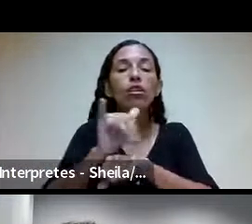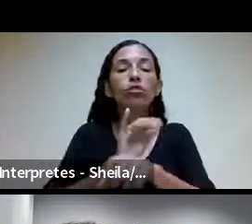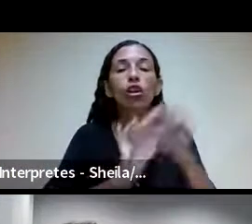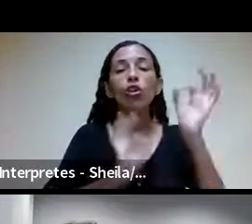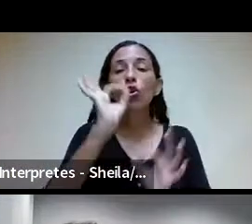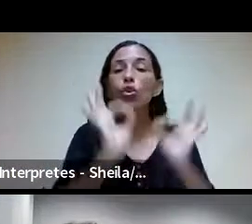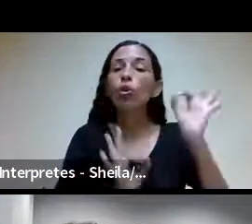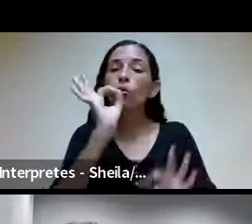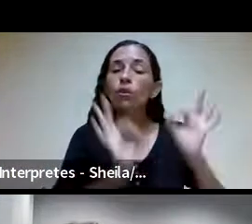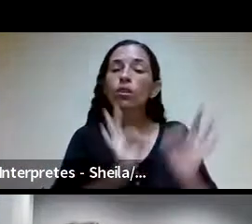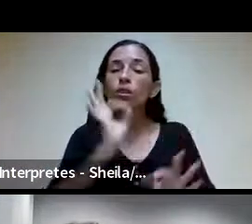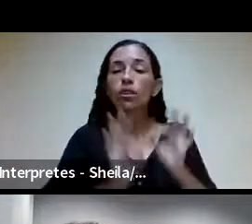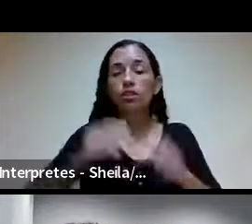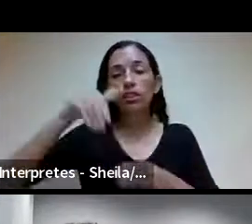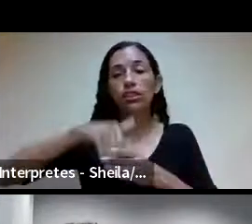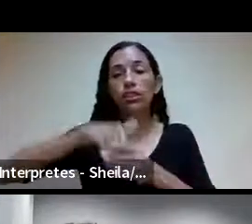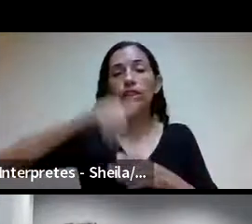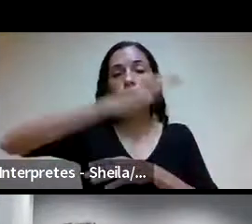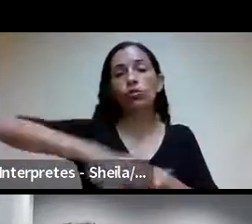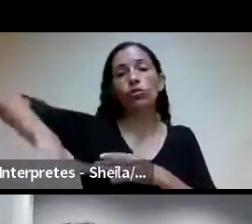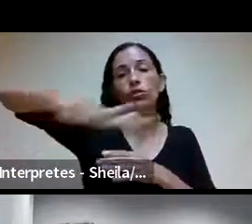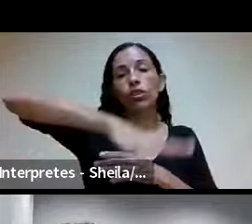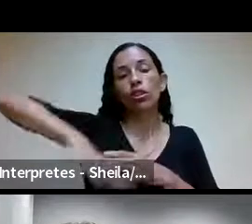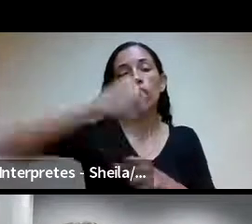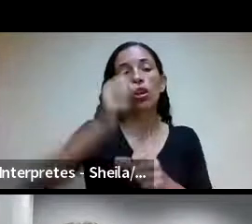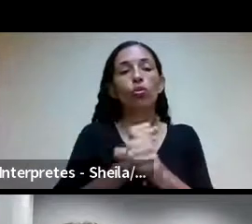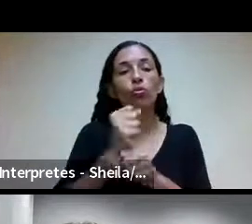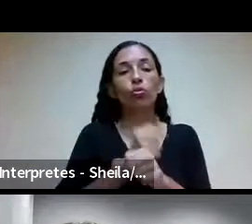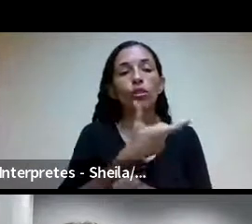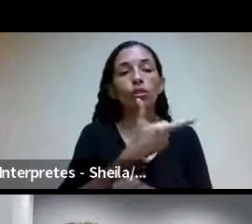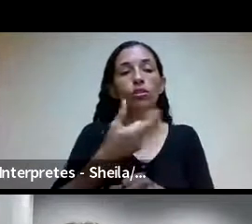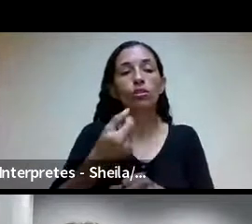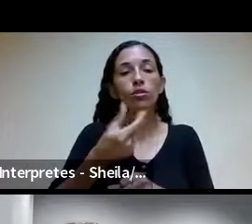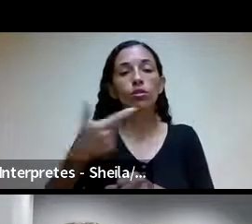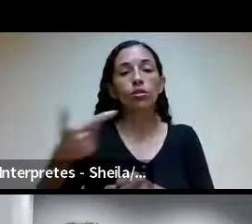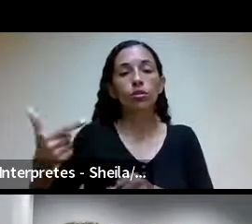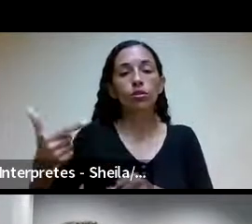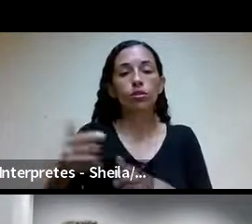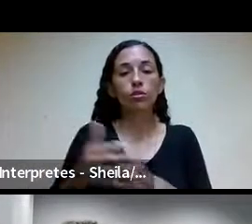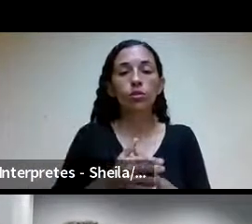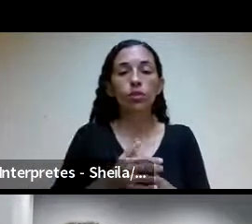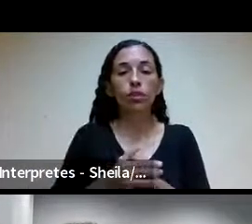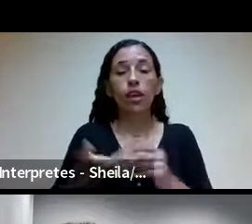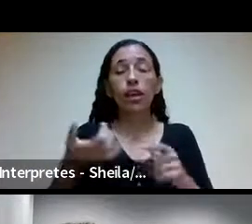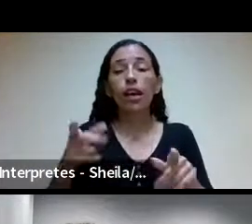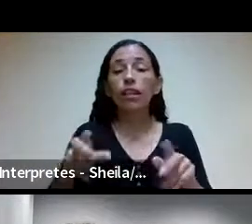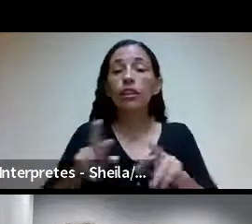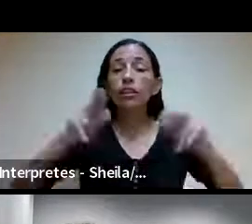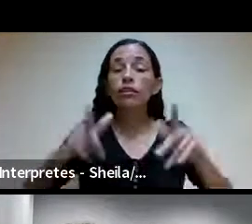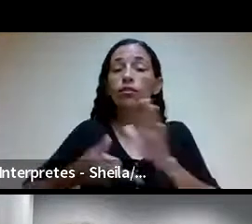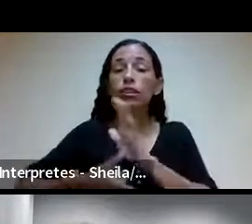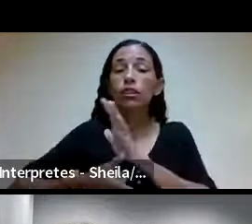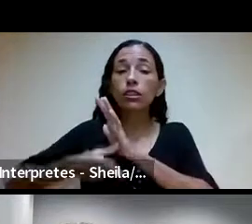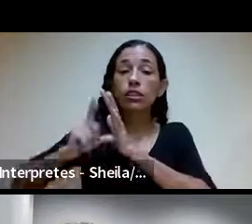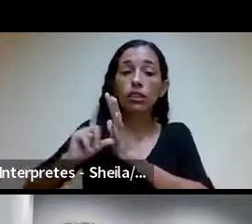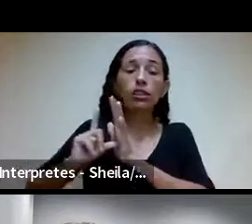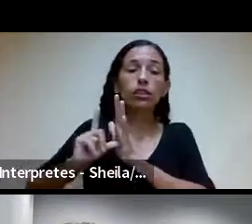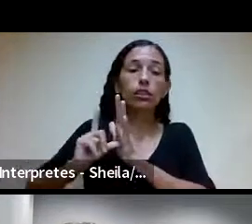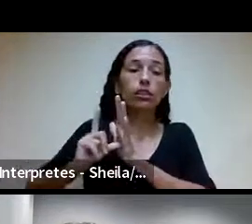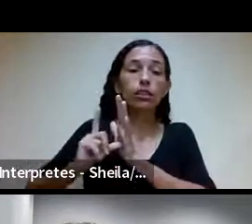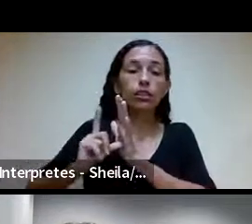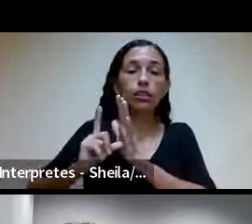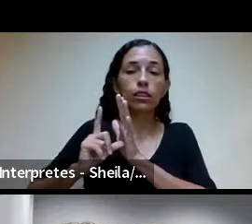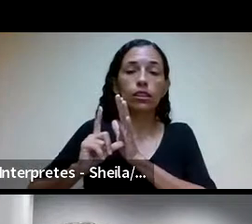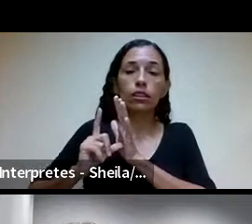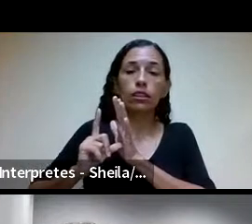de 2022. Diferentemente da outra, que o controle primeiro era do juiz de primeiro grau, essa